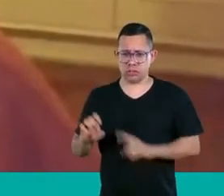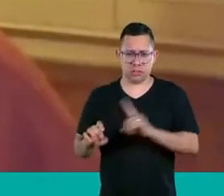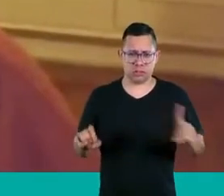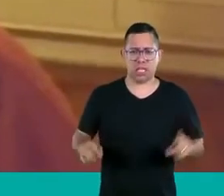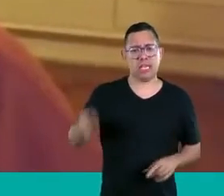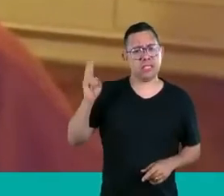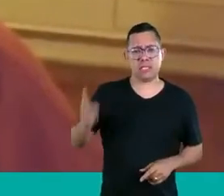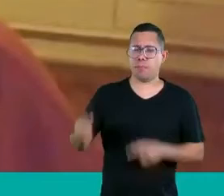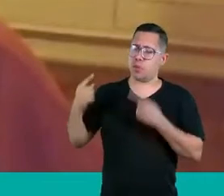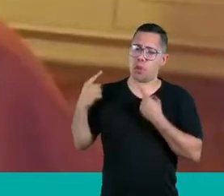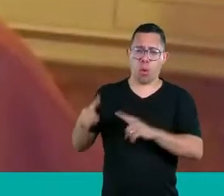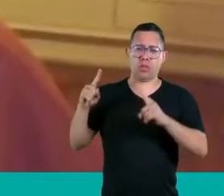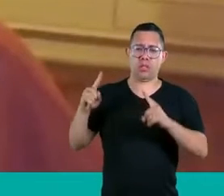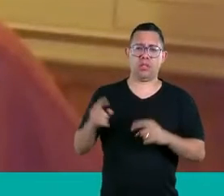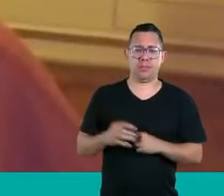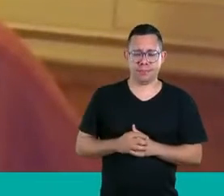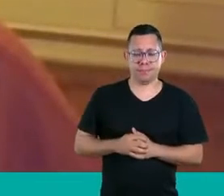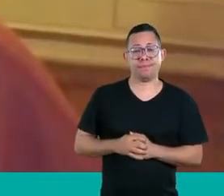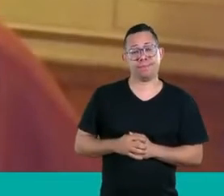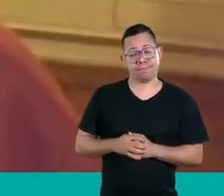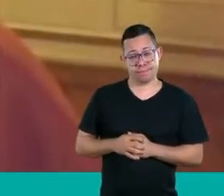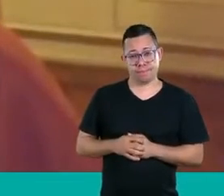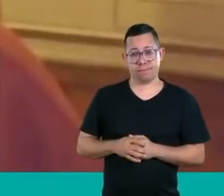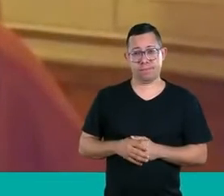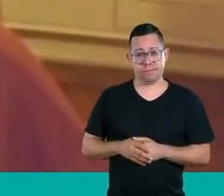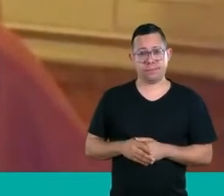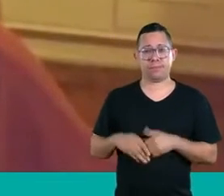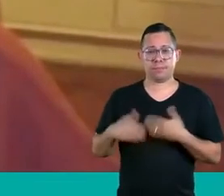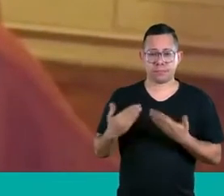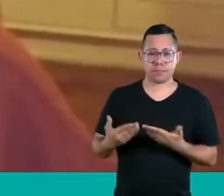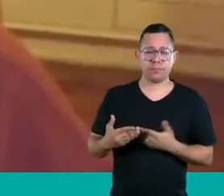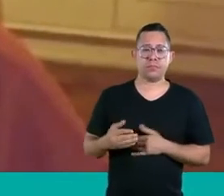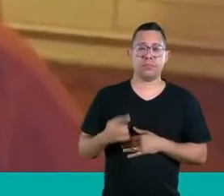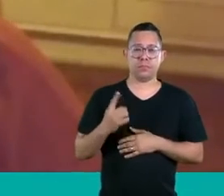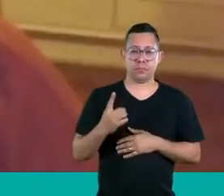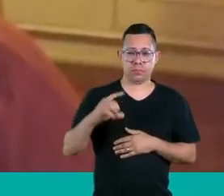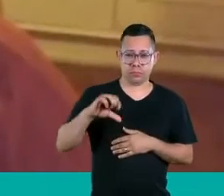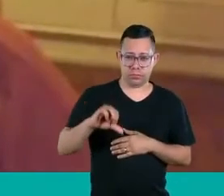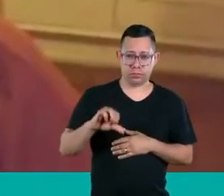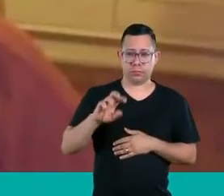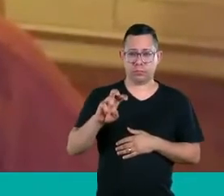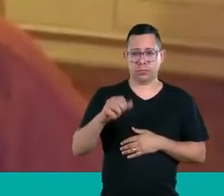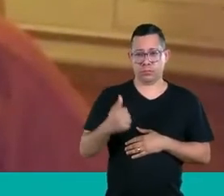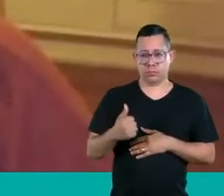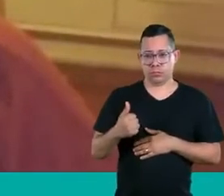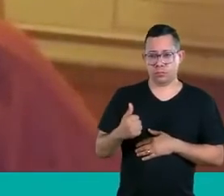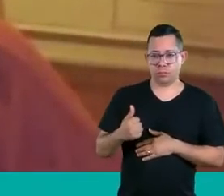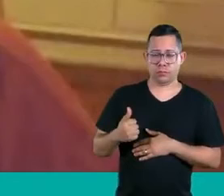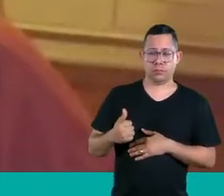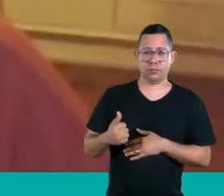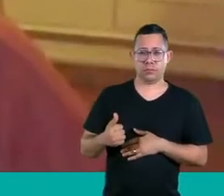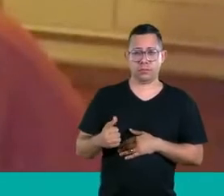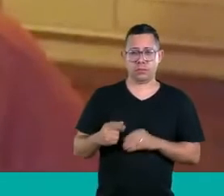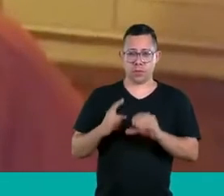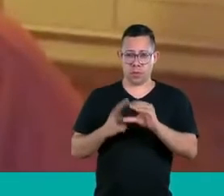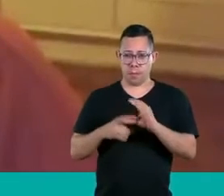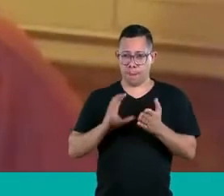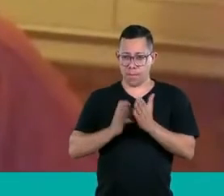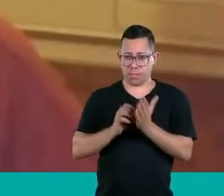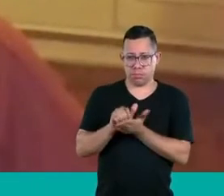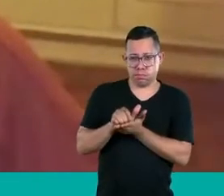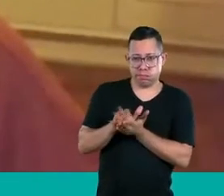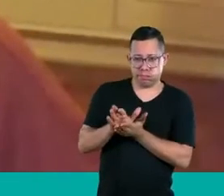seja de direita. Daí, em 1951, nesse mesmo ano em que ele é expulso do Partido Comunista,